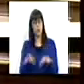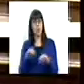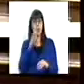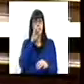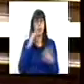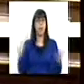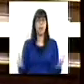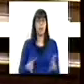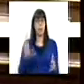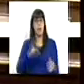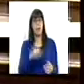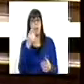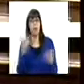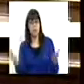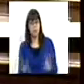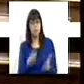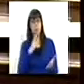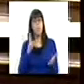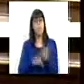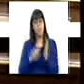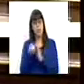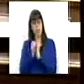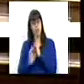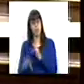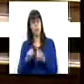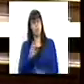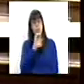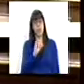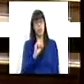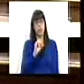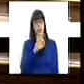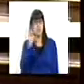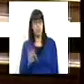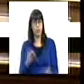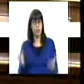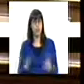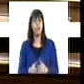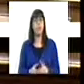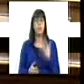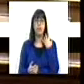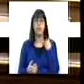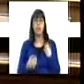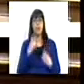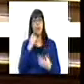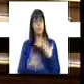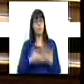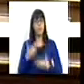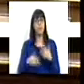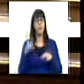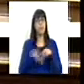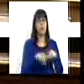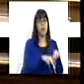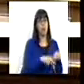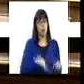era mentira, era só mais uma, afinal a devolução era 0%, continuariam os